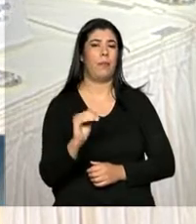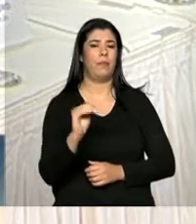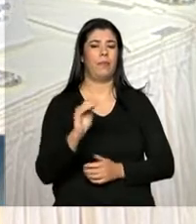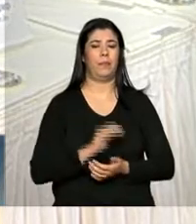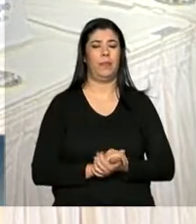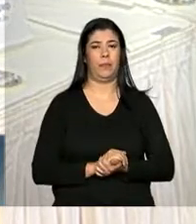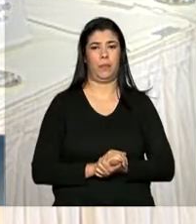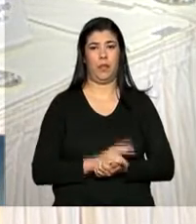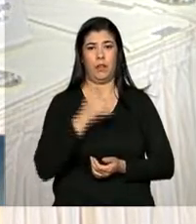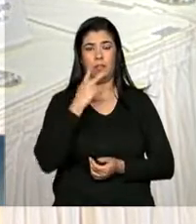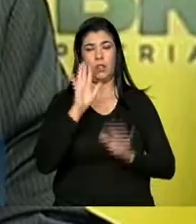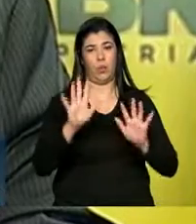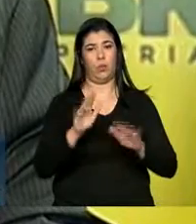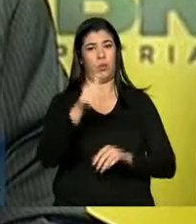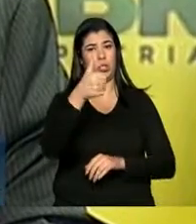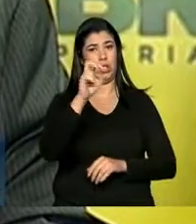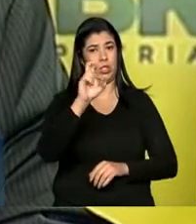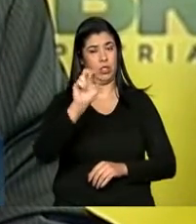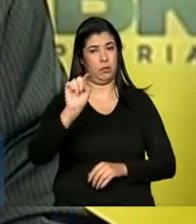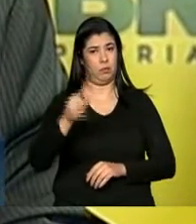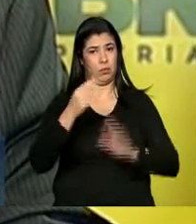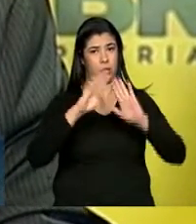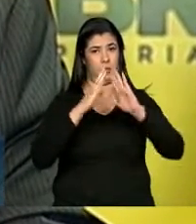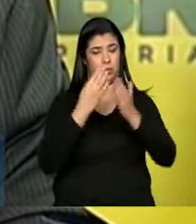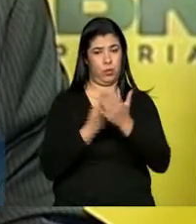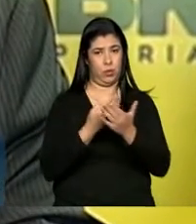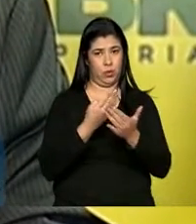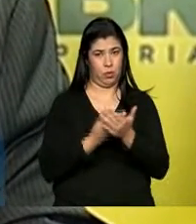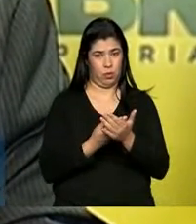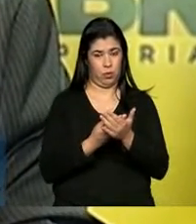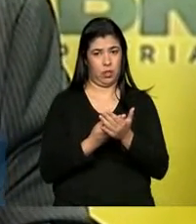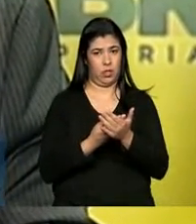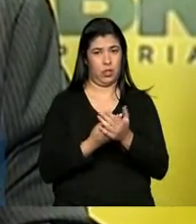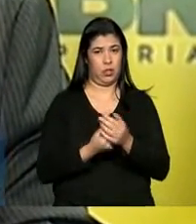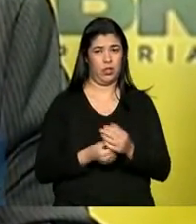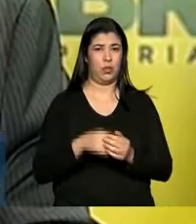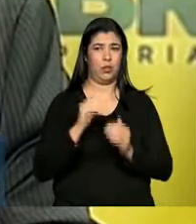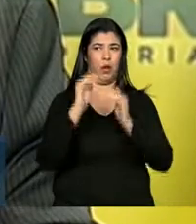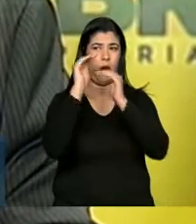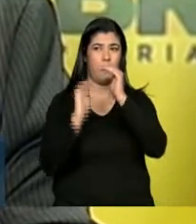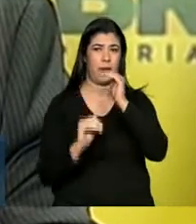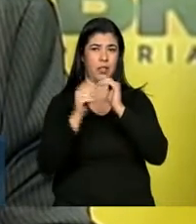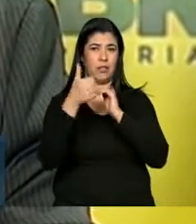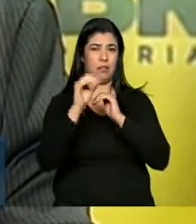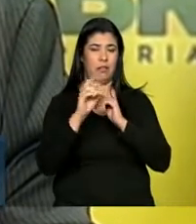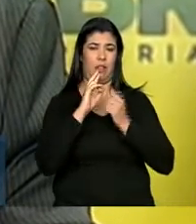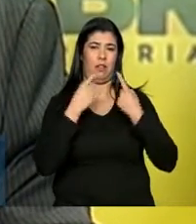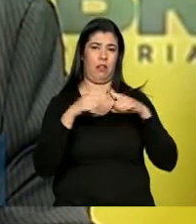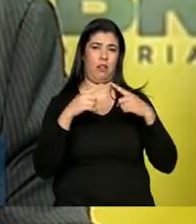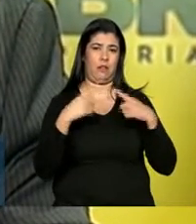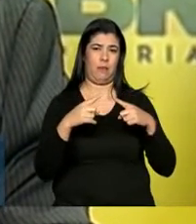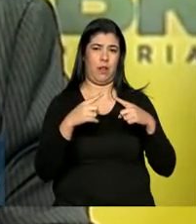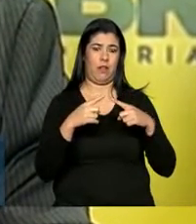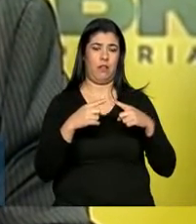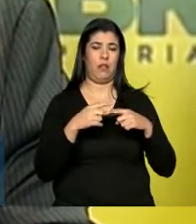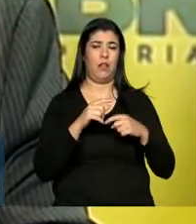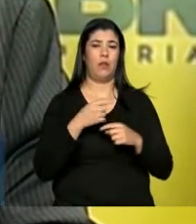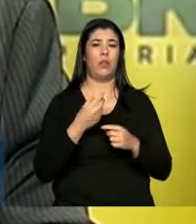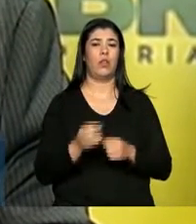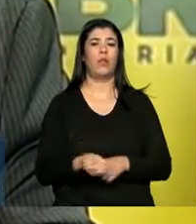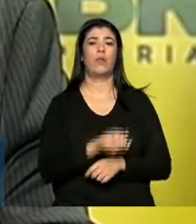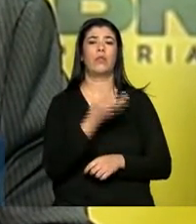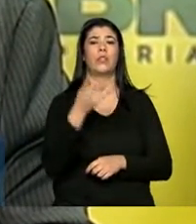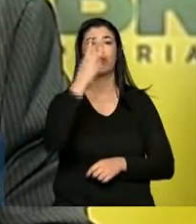Não, sobre as 15 mil, que é. Então, que é 1, 2 por mil, é muito pouco. E que o número de recursos caiu